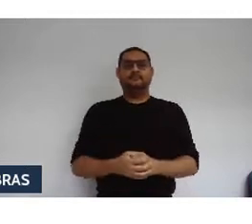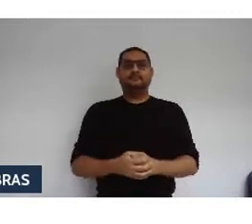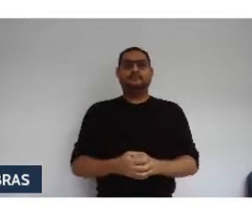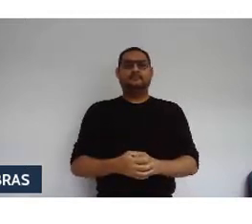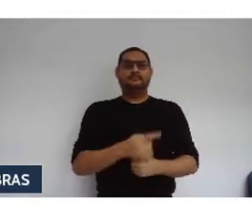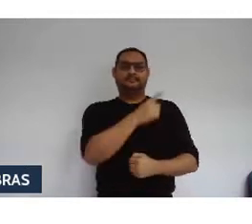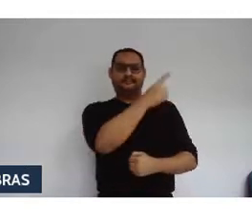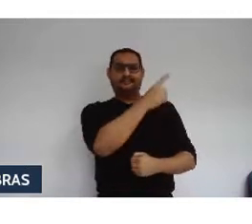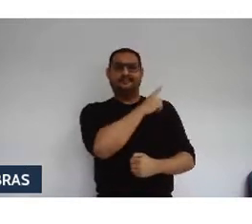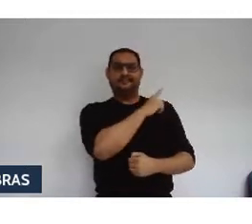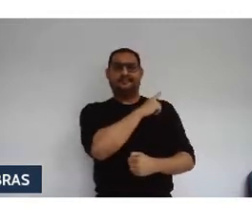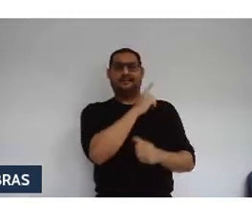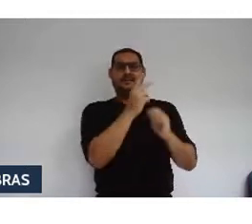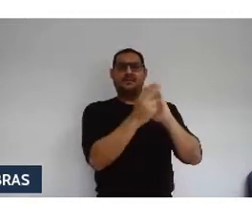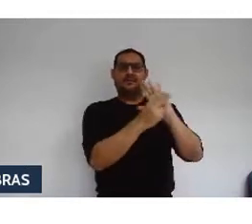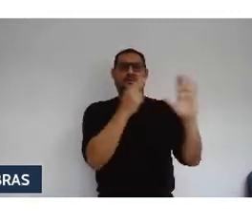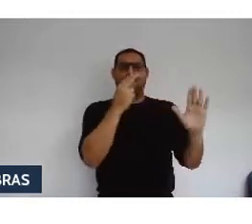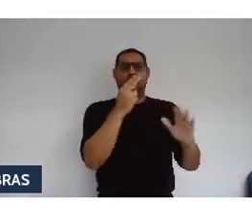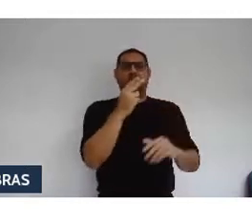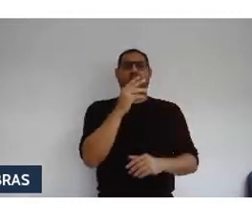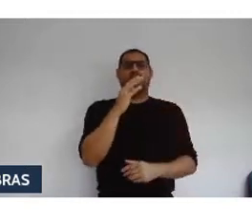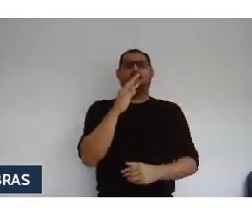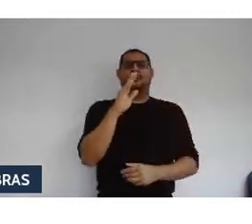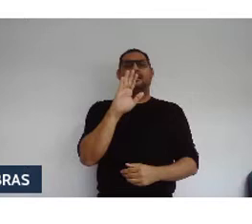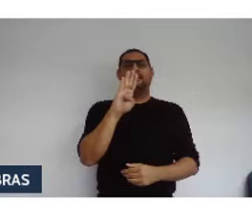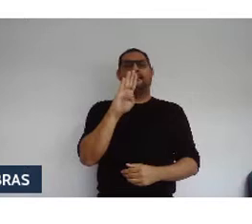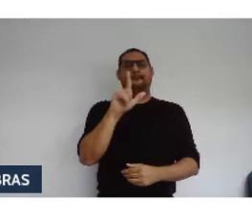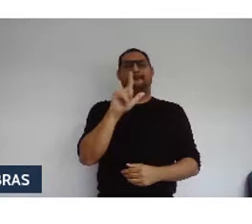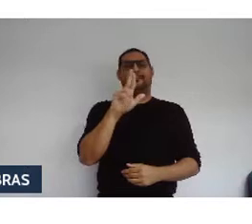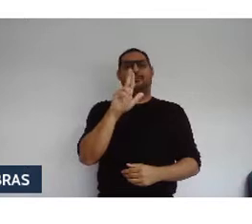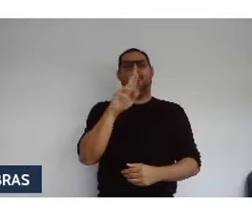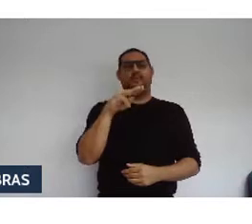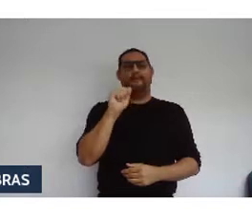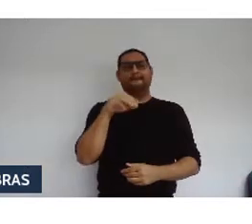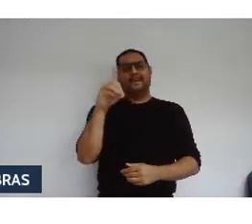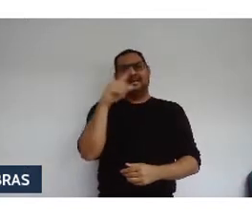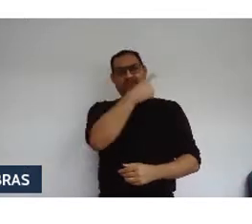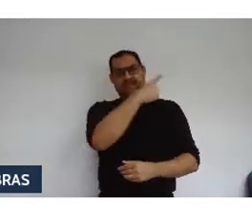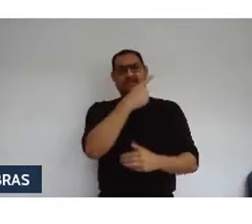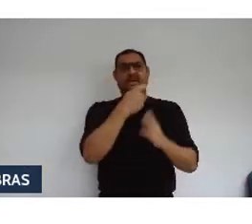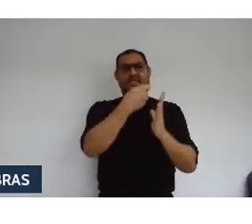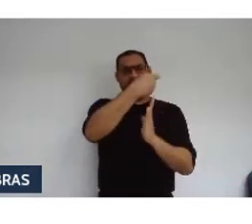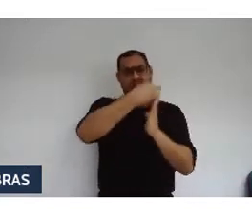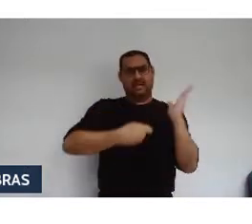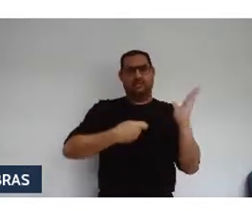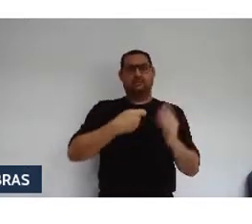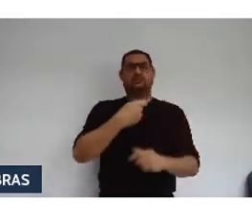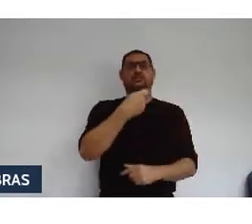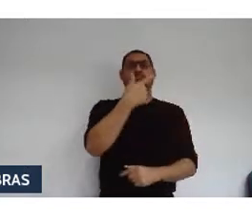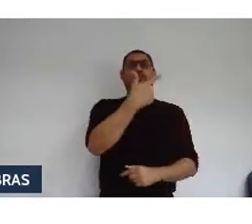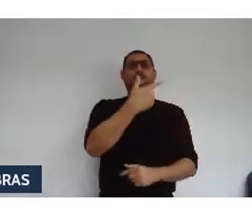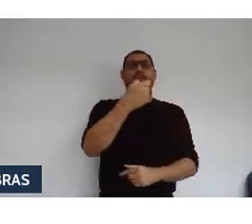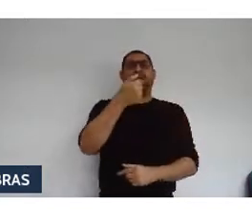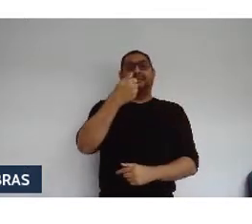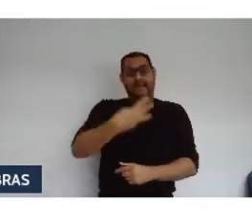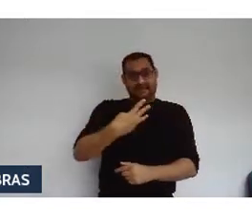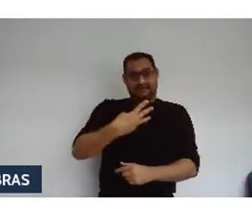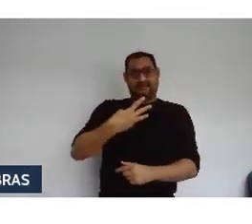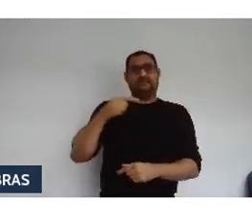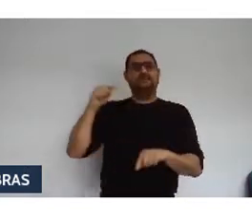Jean Blumart, num texto de 2013, ele diz que esse tipo de tradição